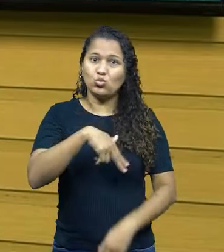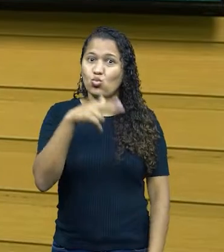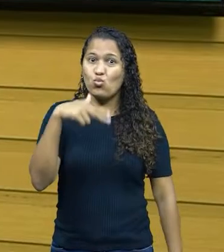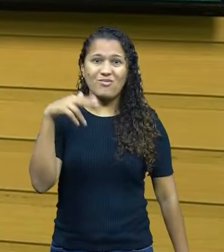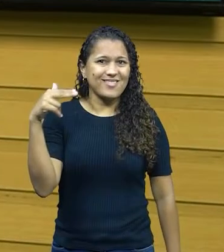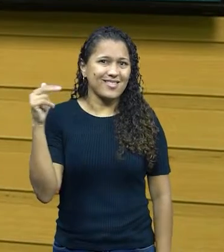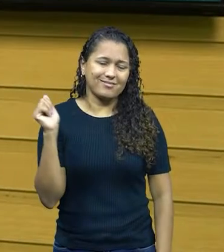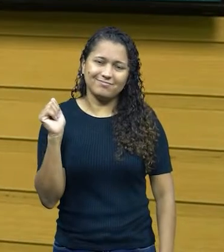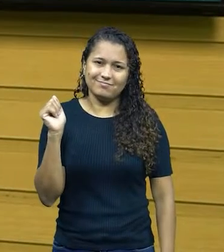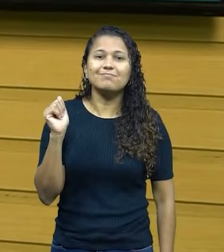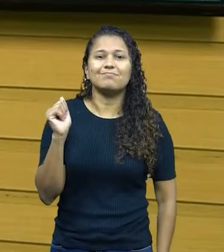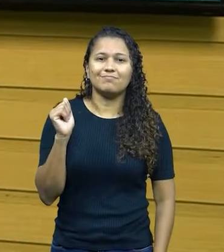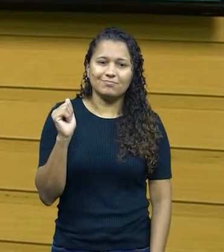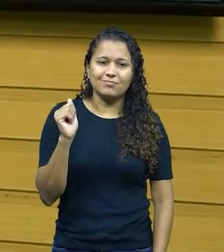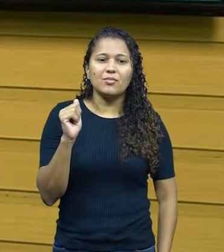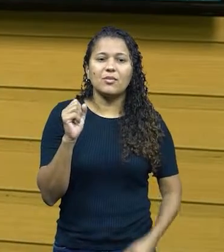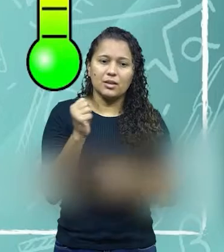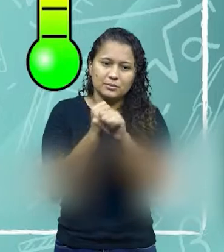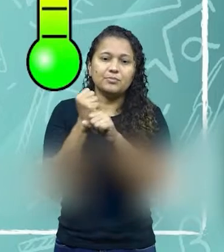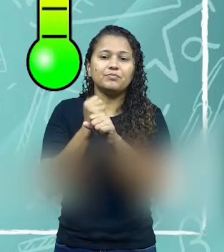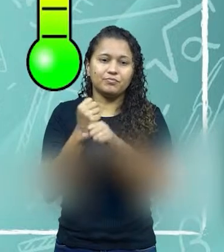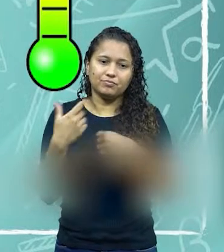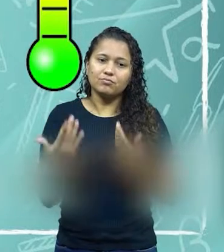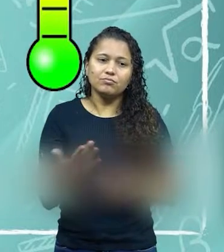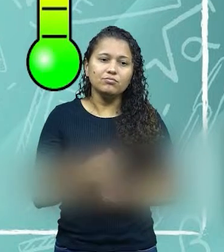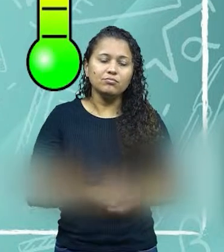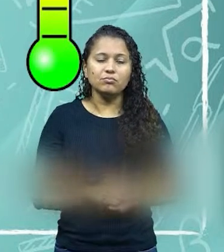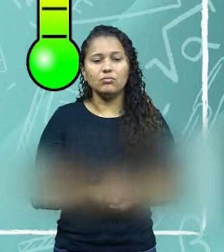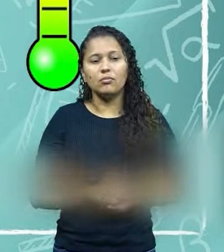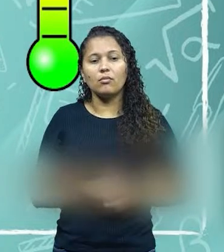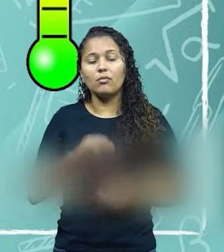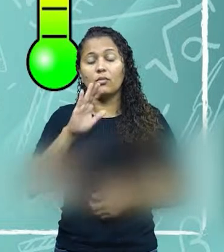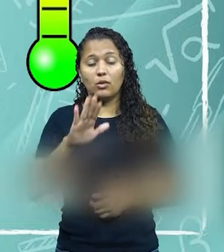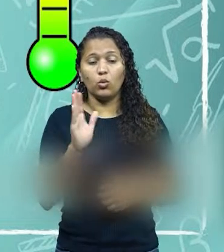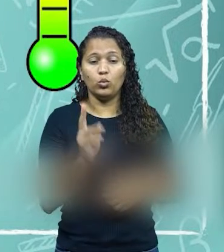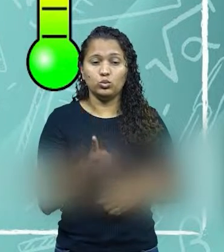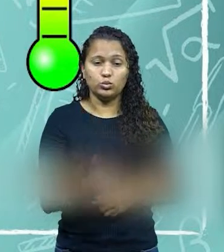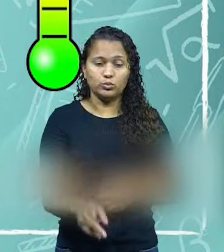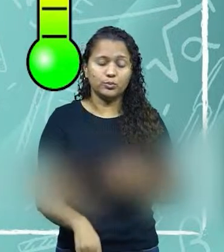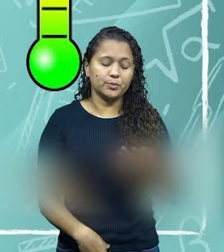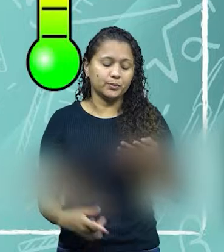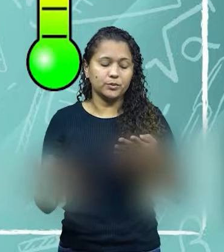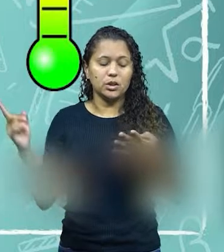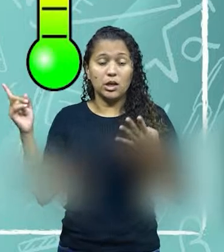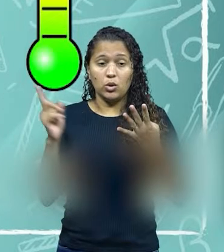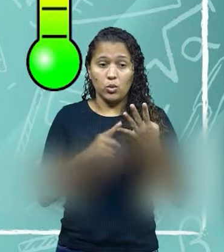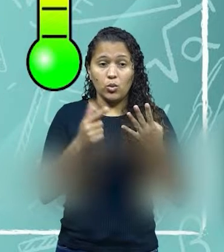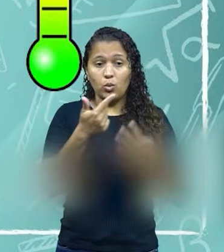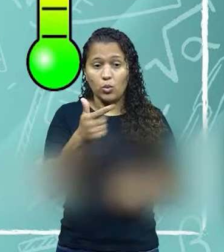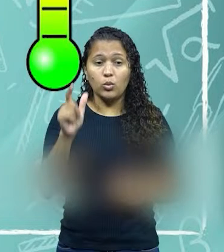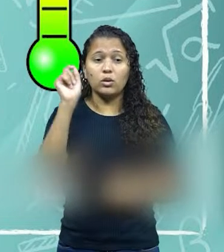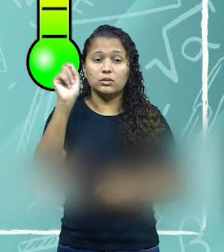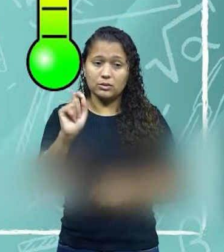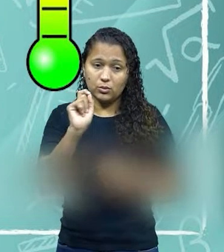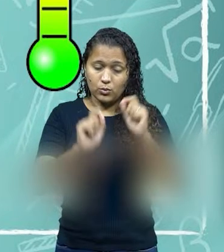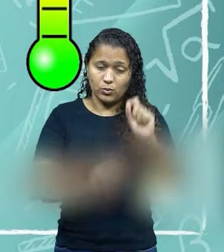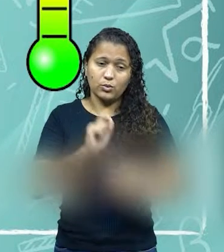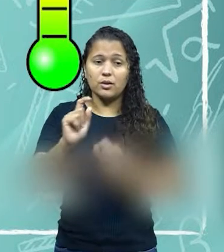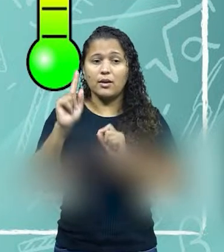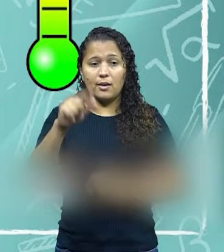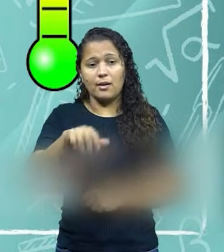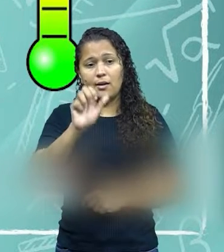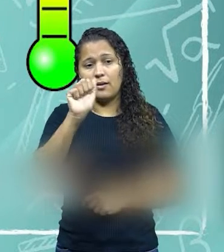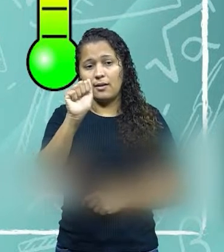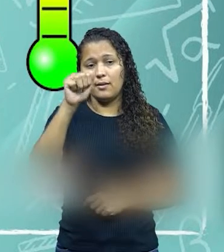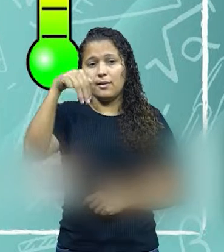atrasar alguns milésimos de segundos. Bom, continuando, uma outra unidade de medida do SI